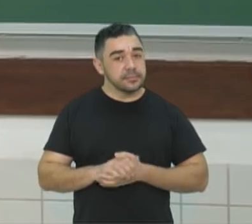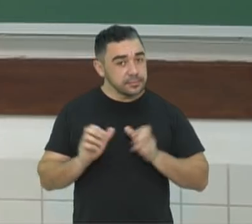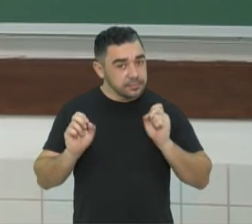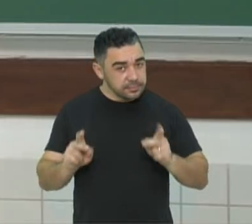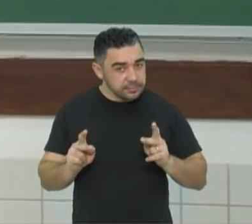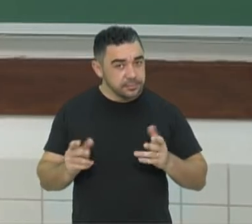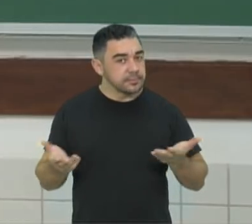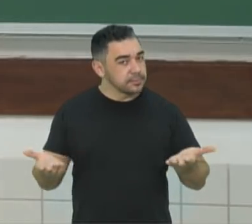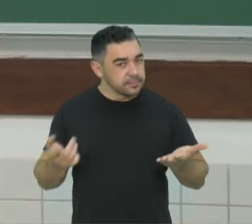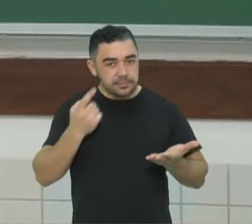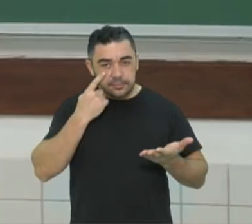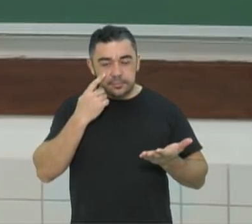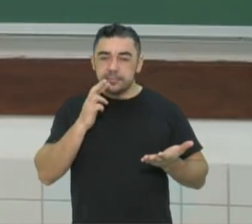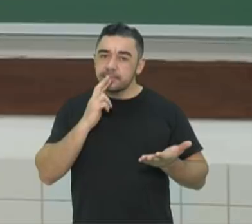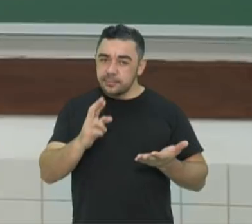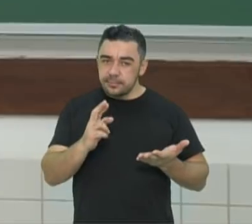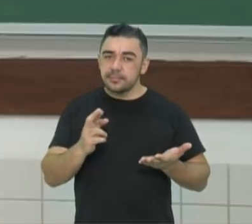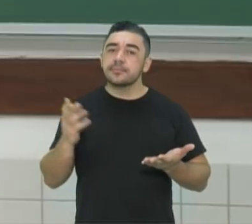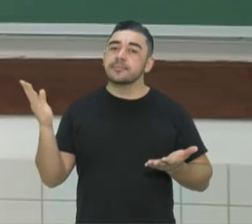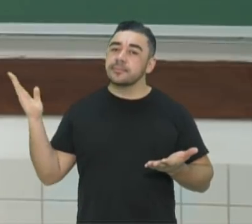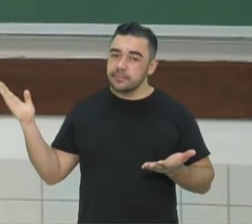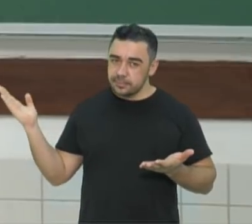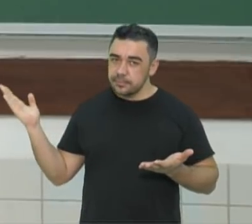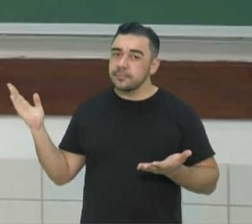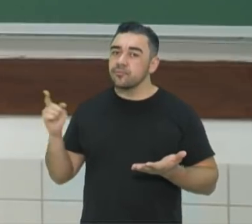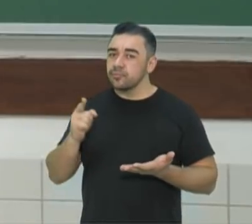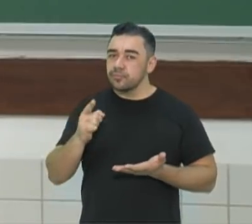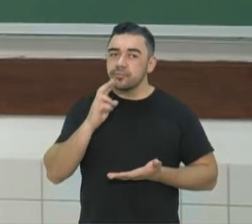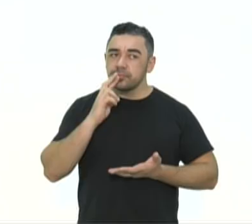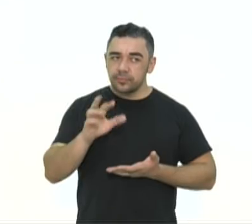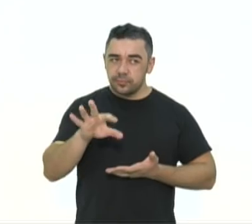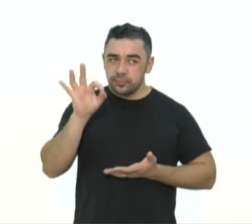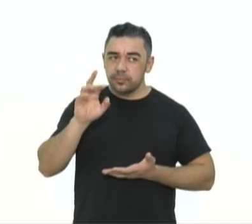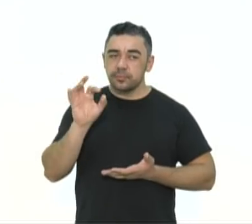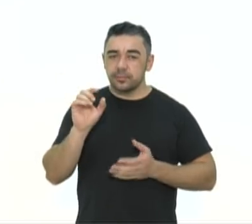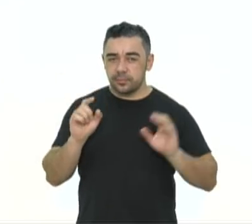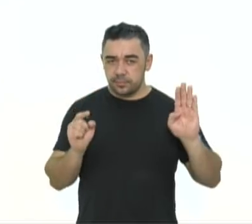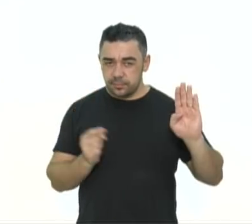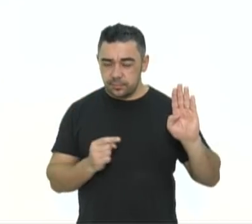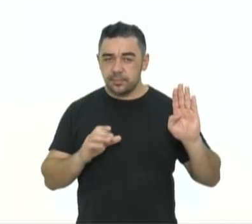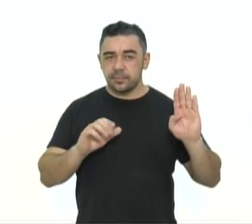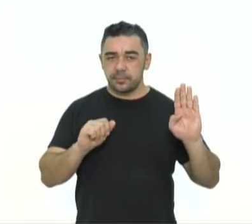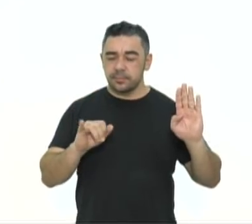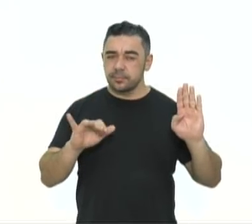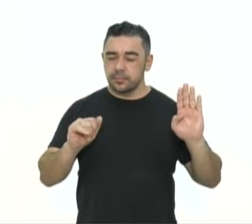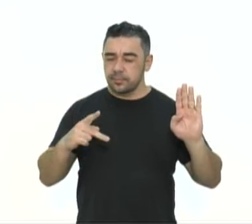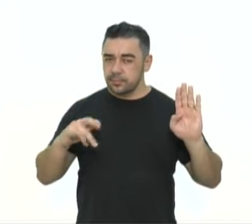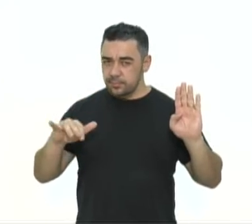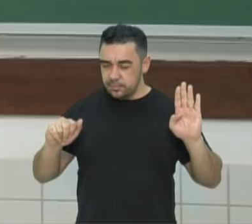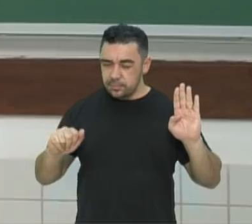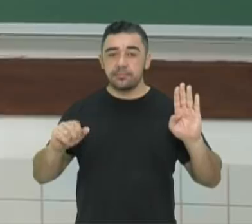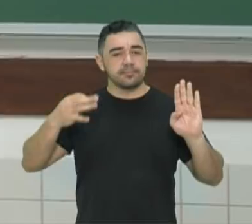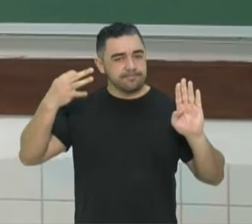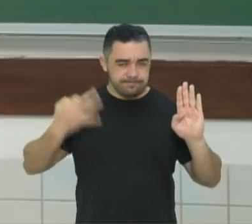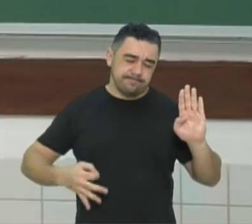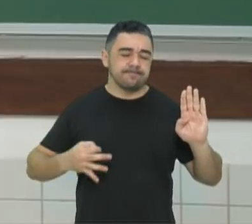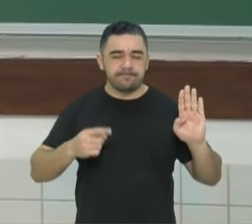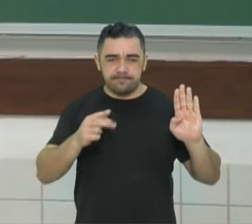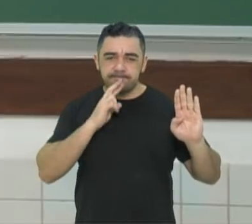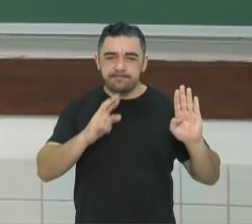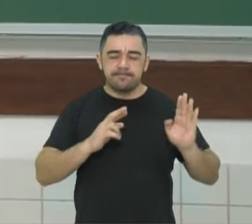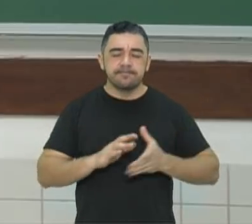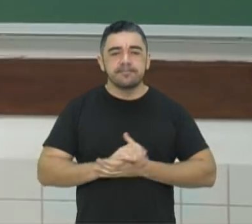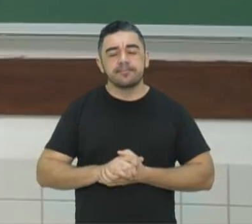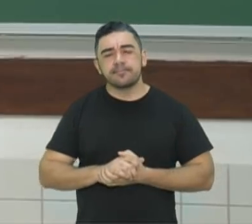Ok, então agora vamos ver a resposta. Então, se vocês responderam a letra B, Cassiopeia, está correta a sua